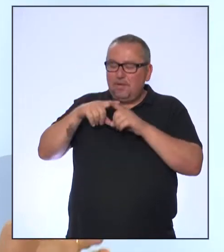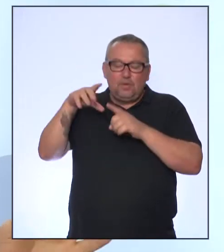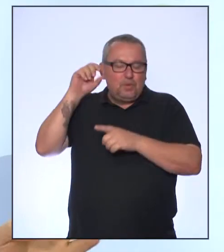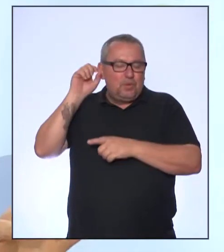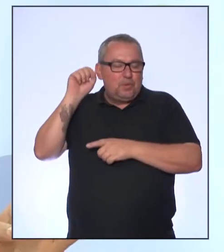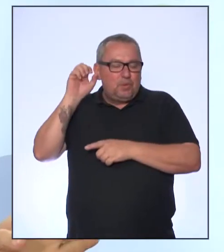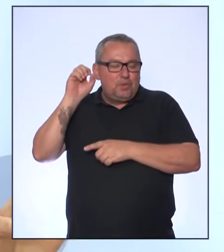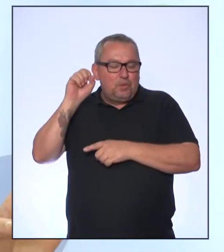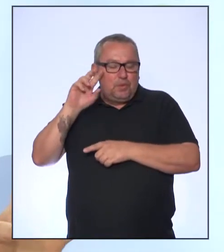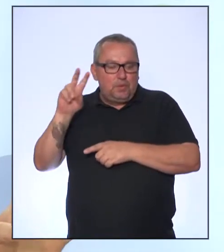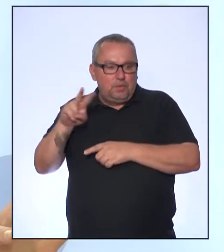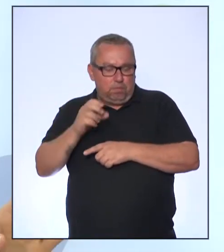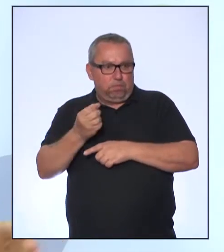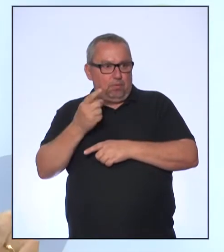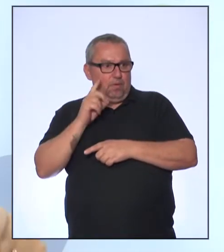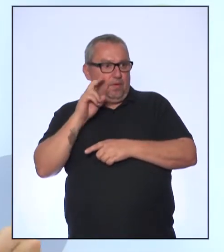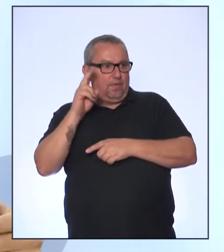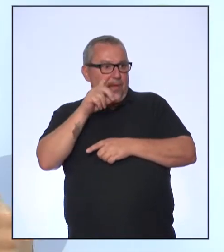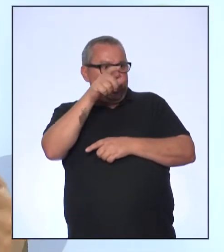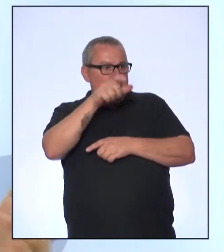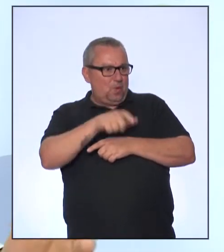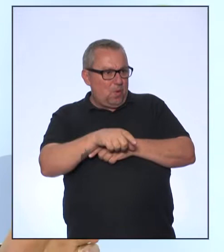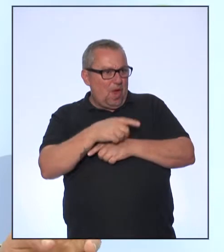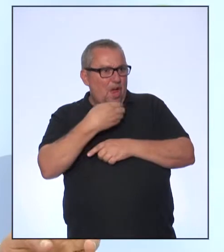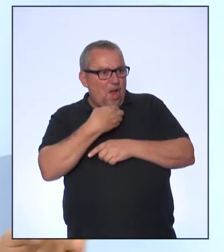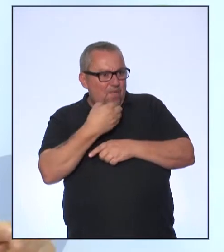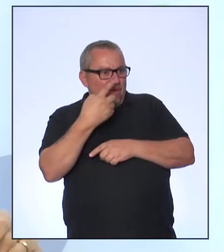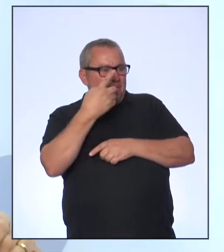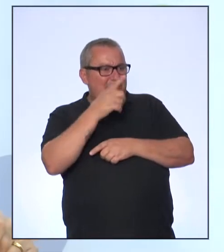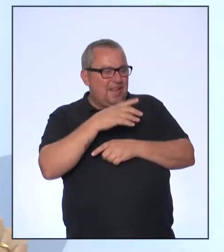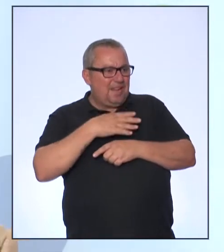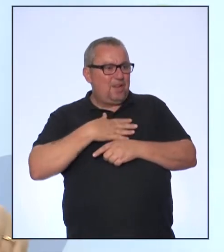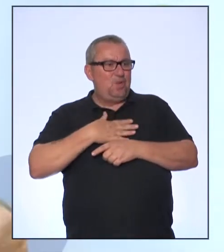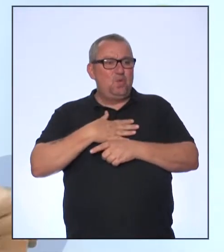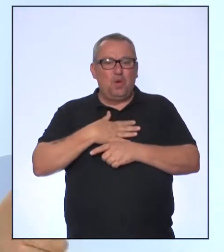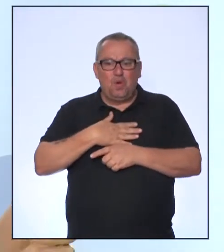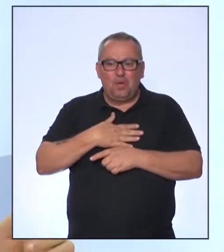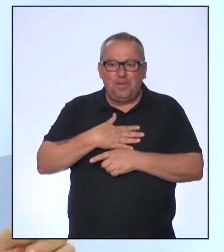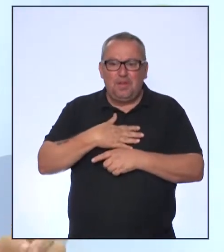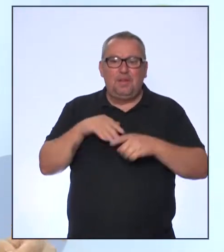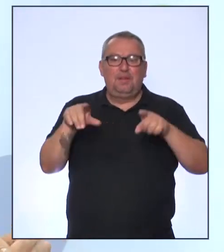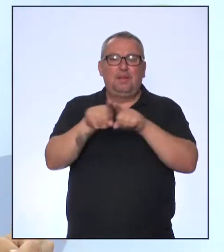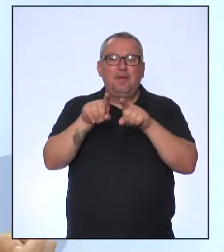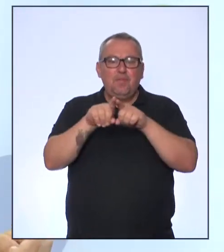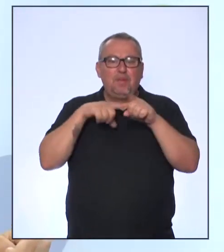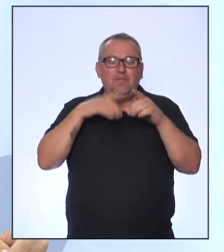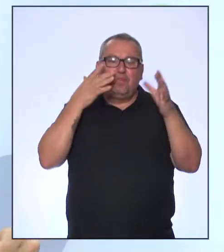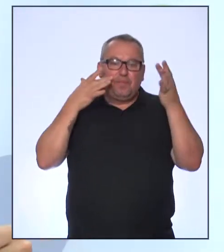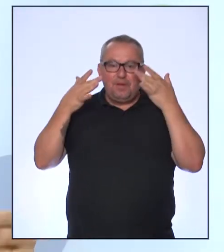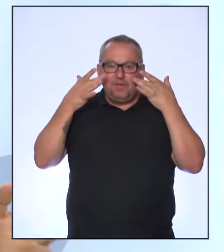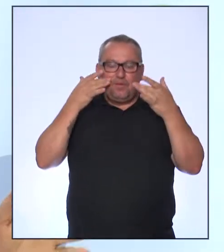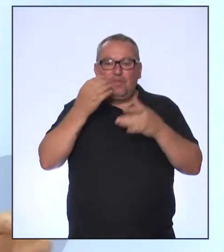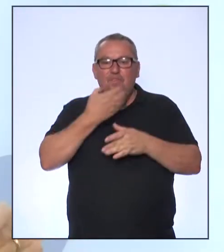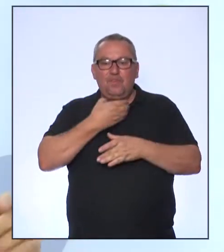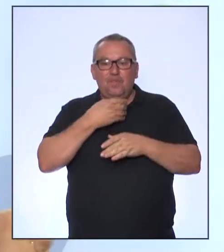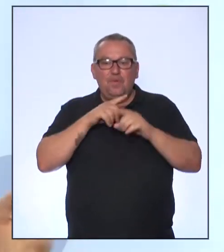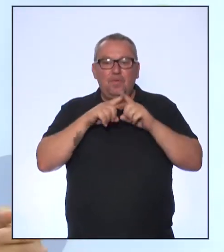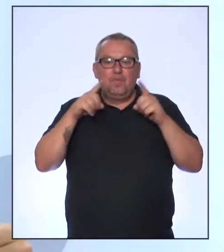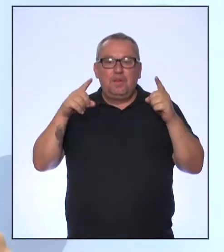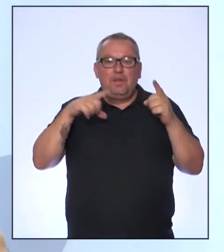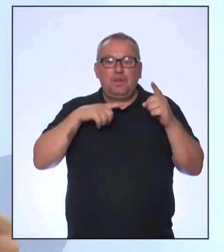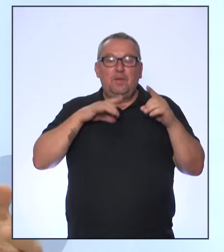repente você começa a ver aquela imagem e tem a questão da mudança. Então você tinha ali os atores que eram atores de voz, mas hoje em dia há